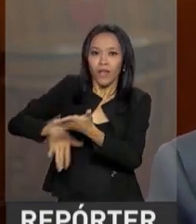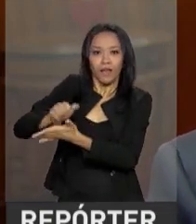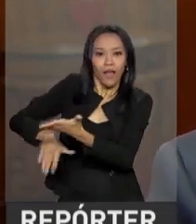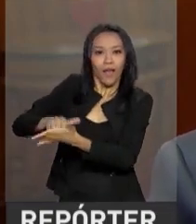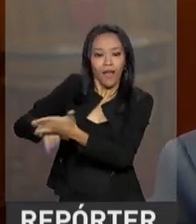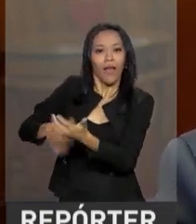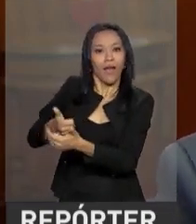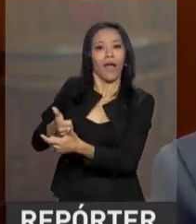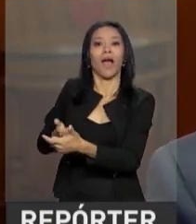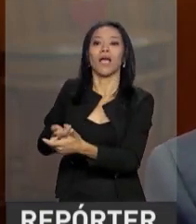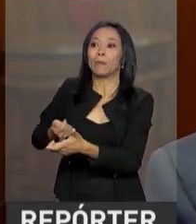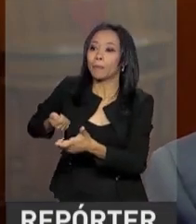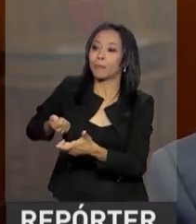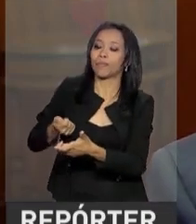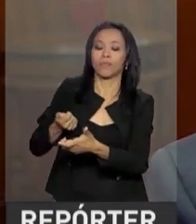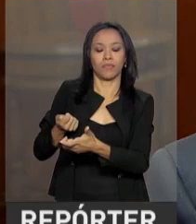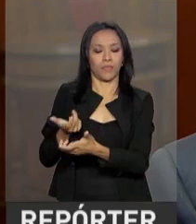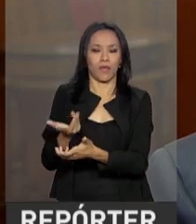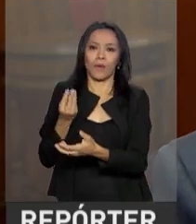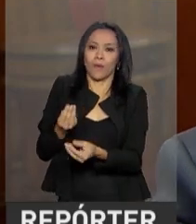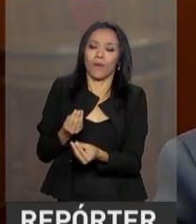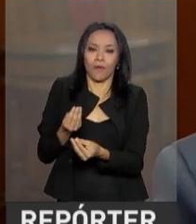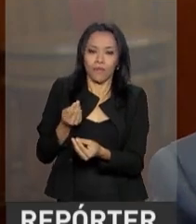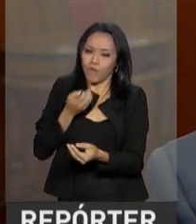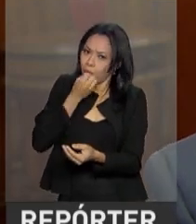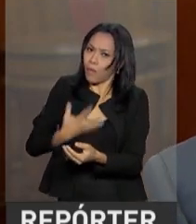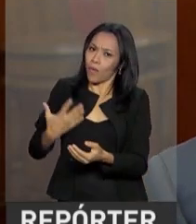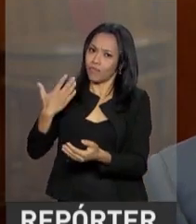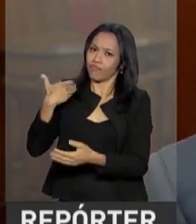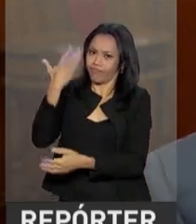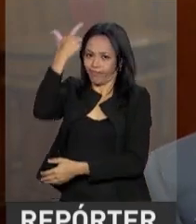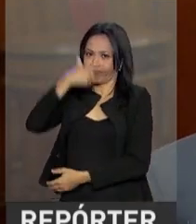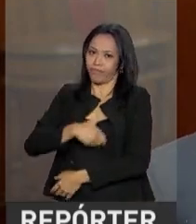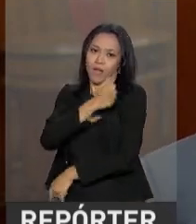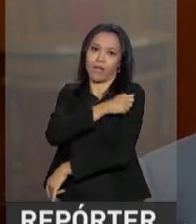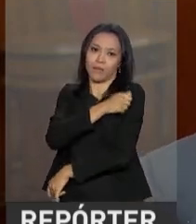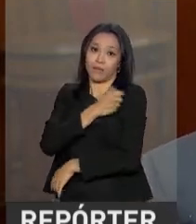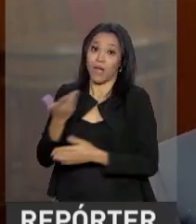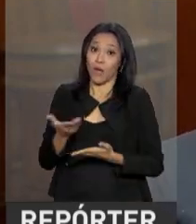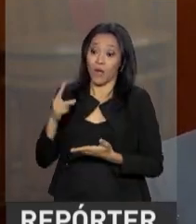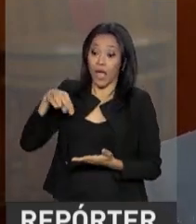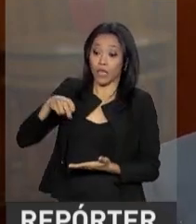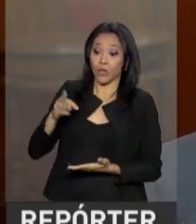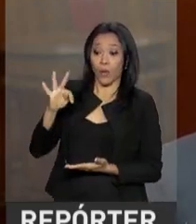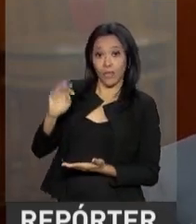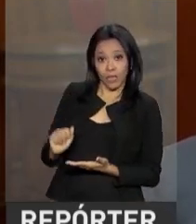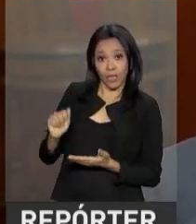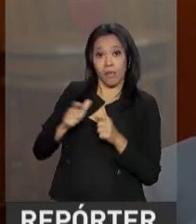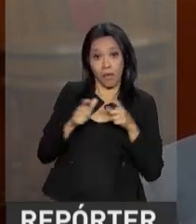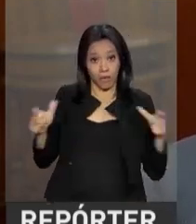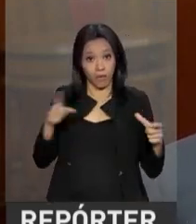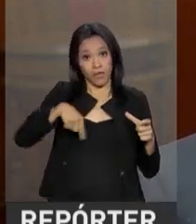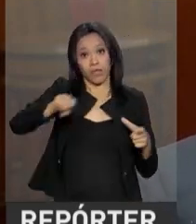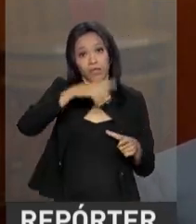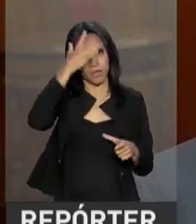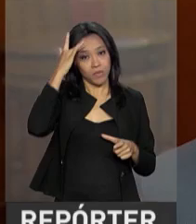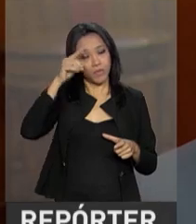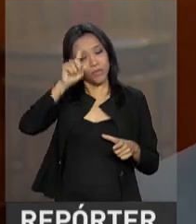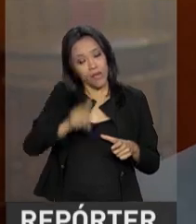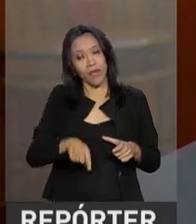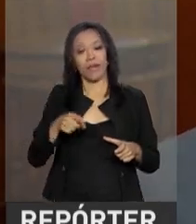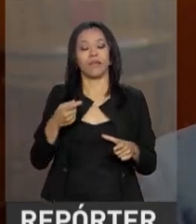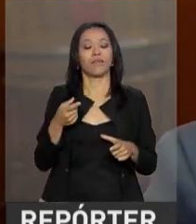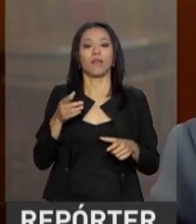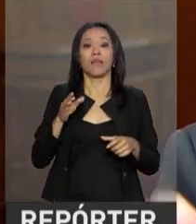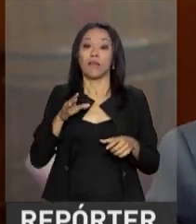você na foi bom agora a sua nota para a maioria das pessoas será composta tanto